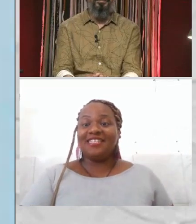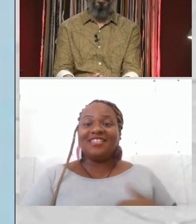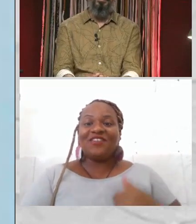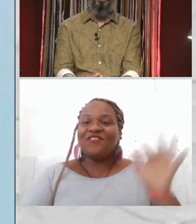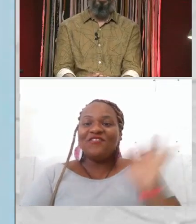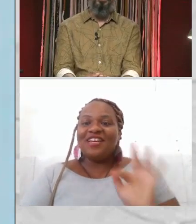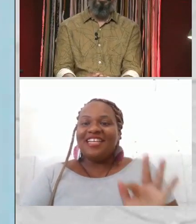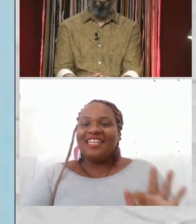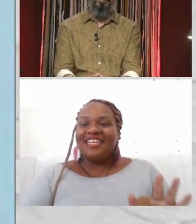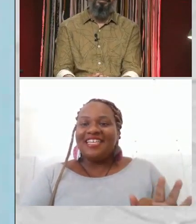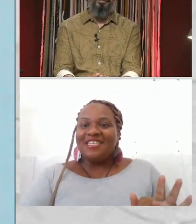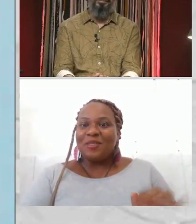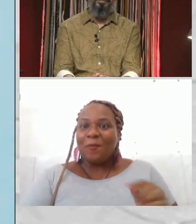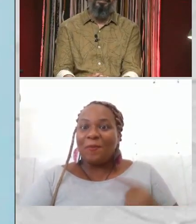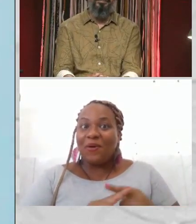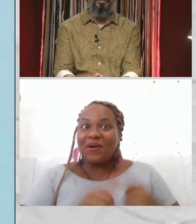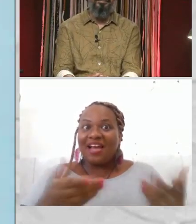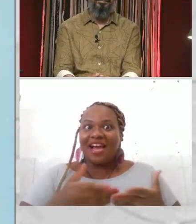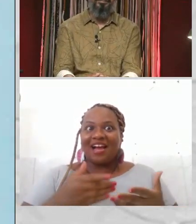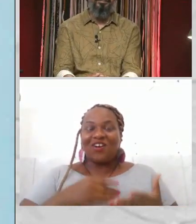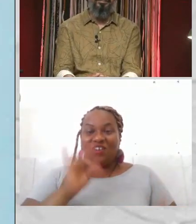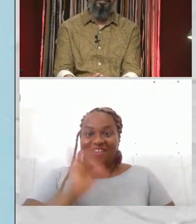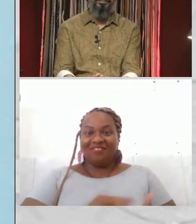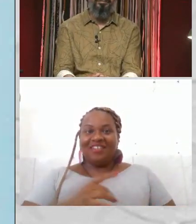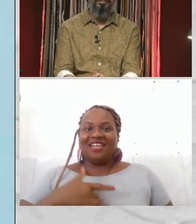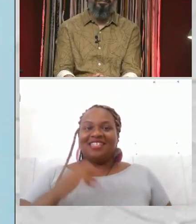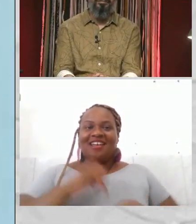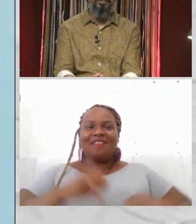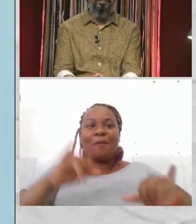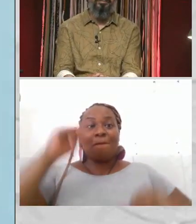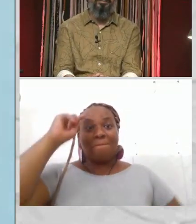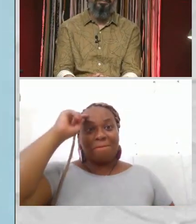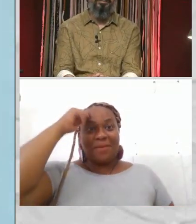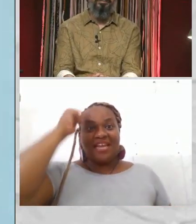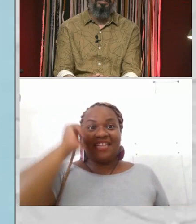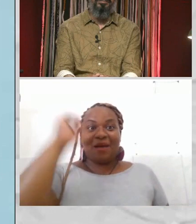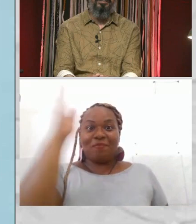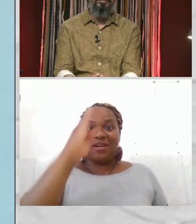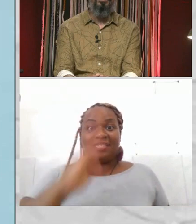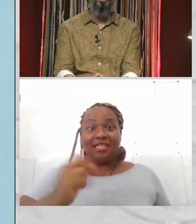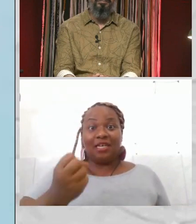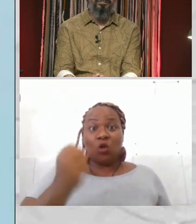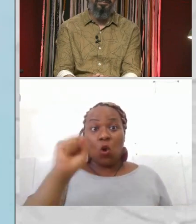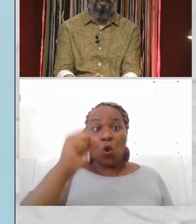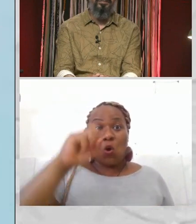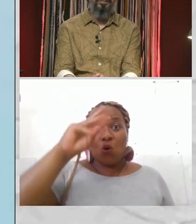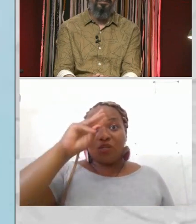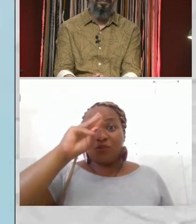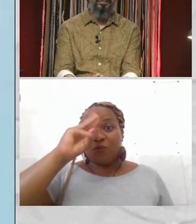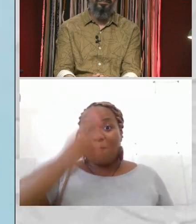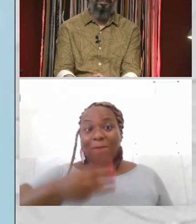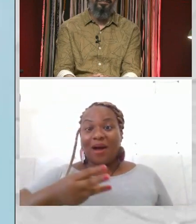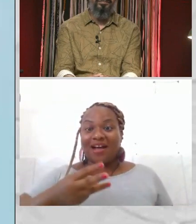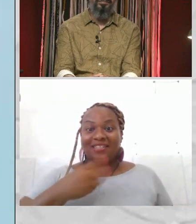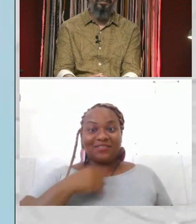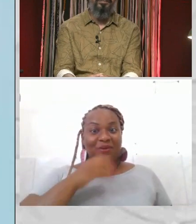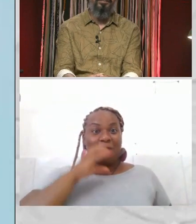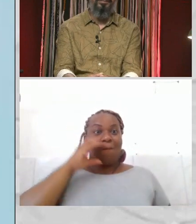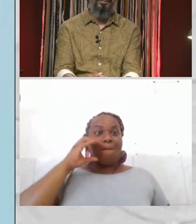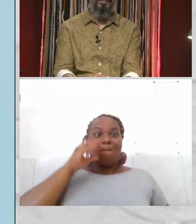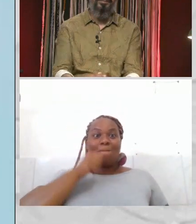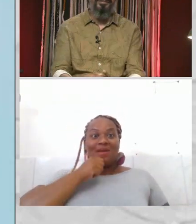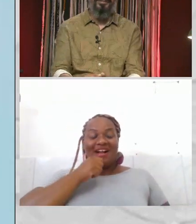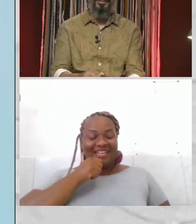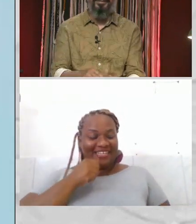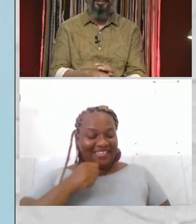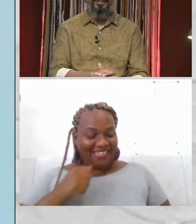ideia agora é lançar, de verdade, Preta Brasileira, no dia 8 de março, essa é a minha ideia, também não tinha comentado ainda, assim como meu